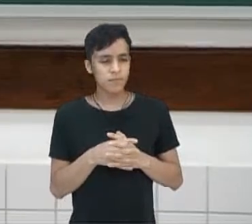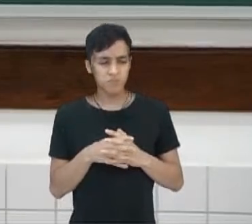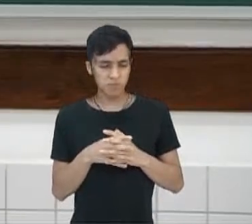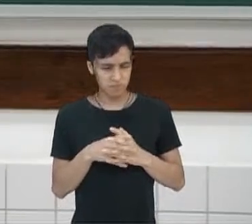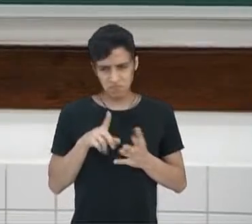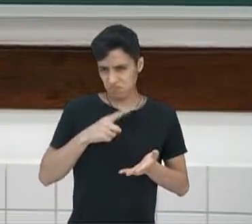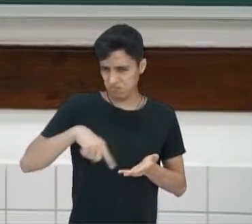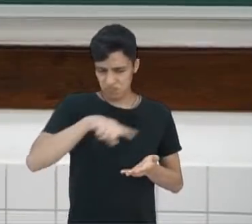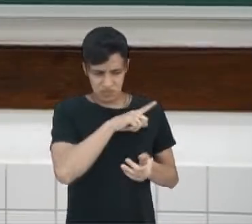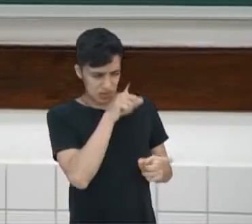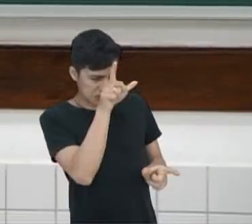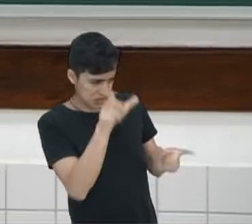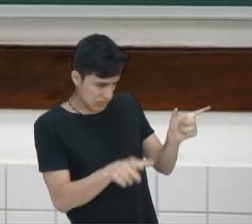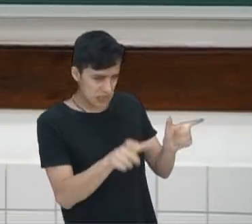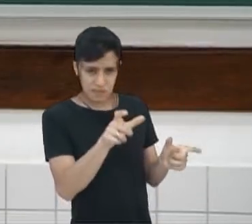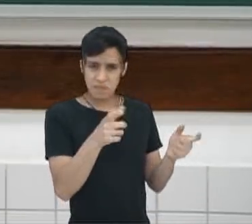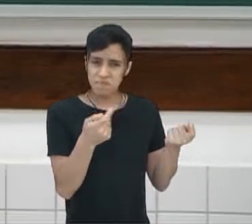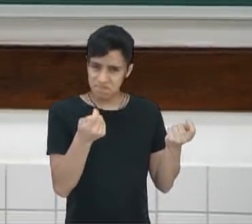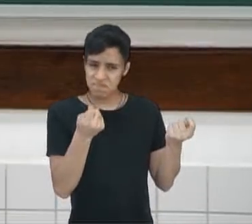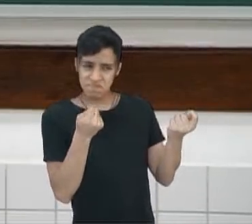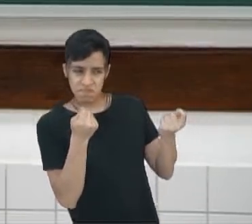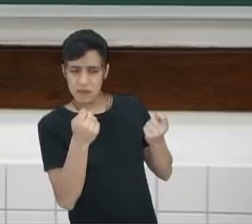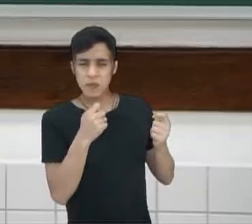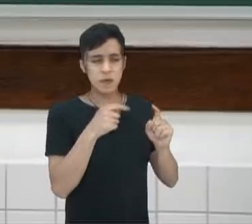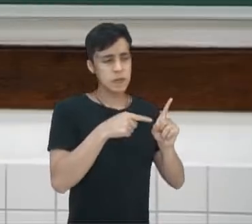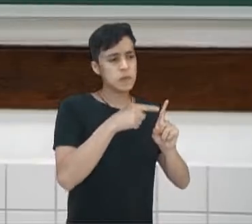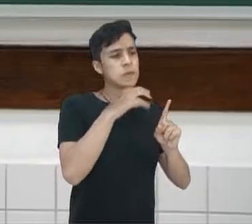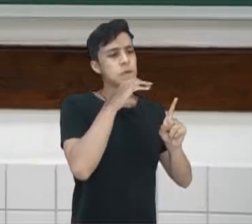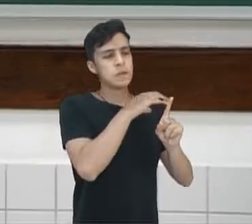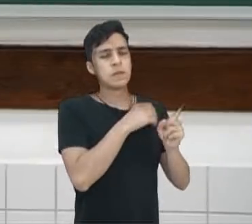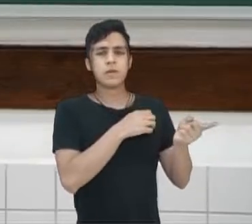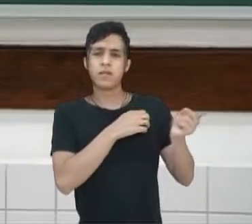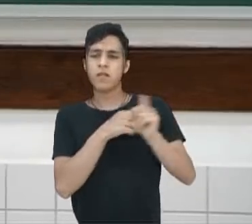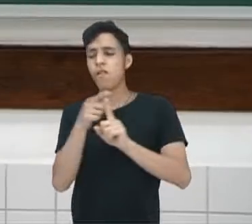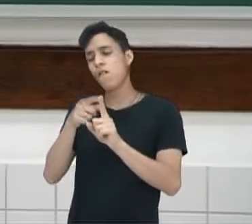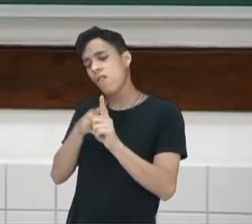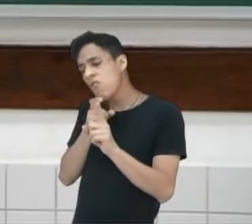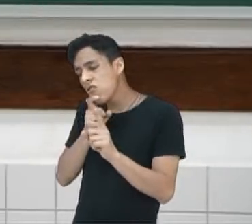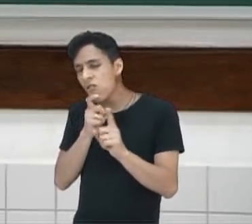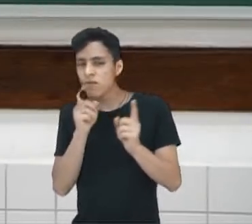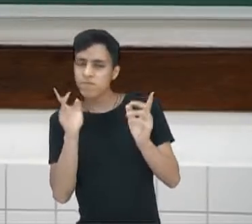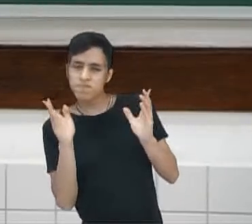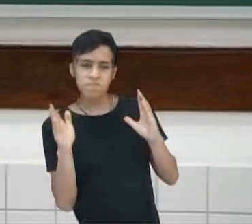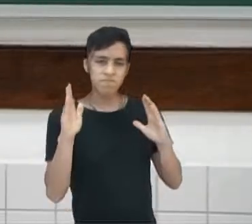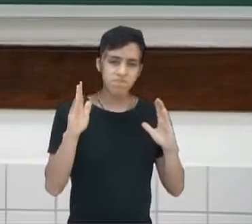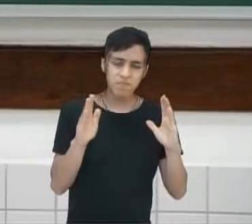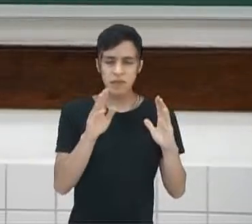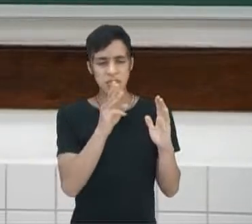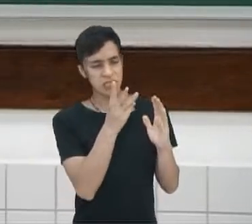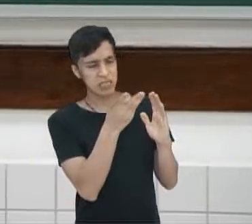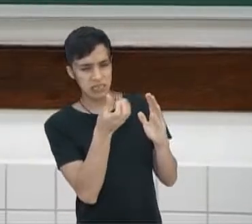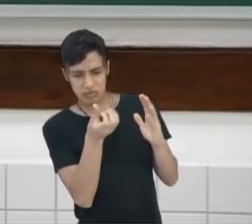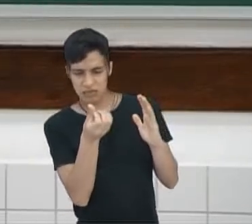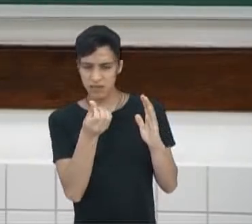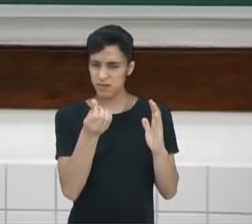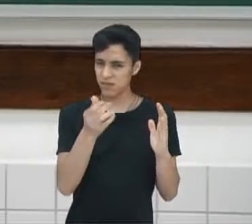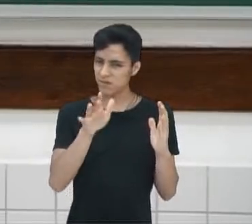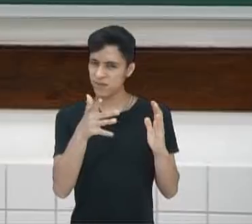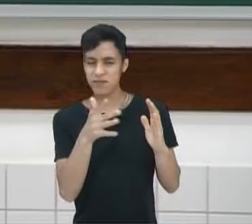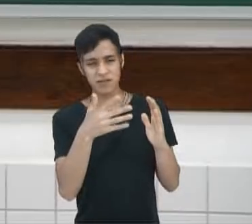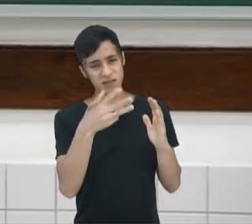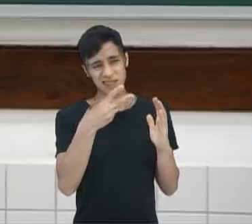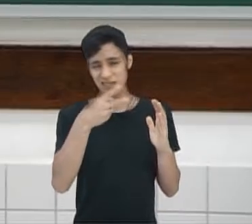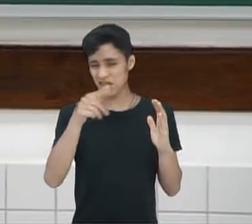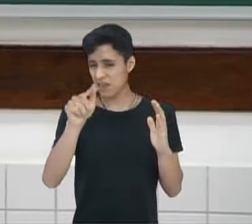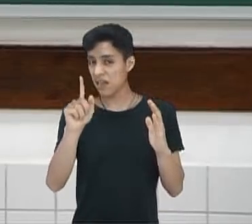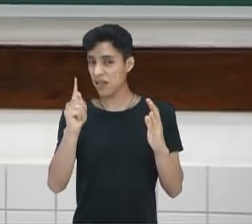temperatura corporal, manter ela no inverno, no verão, sempre, né, em torno ali dos 36, 36,5,